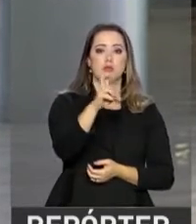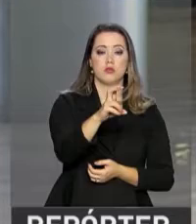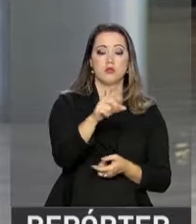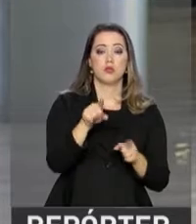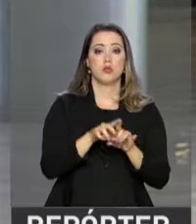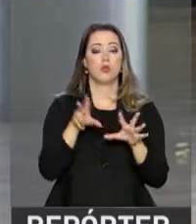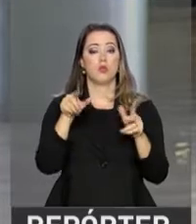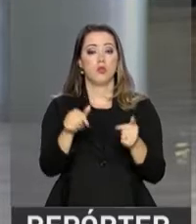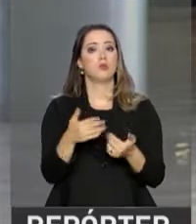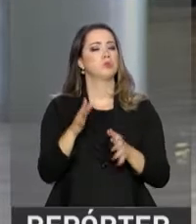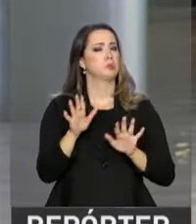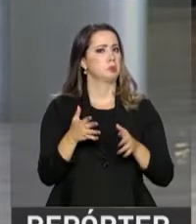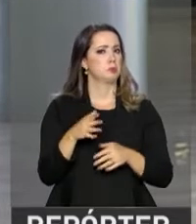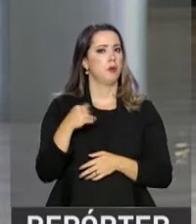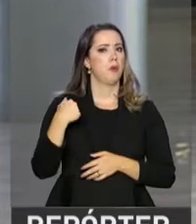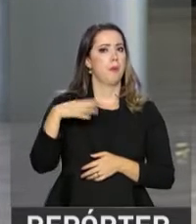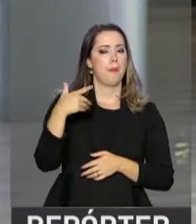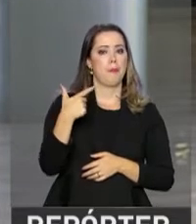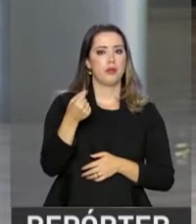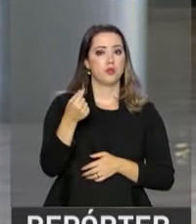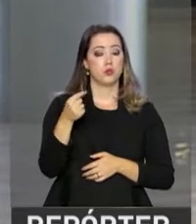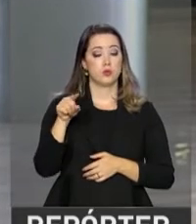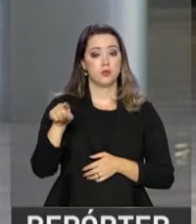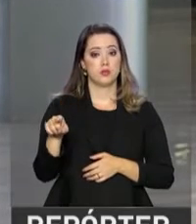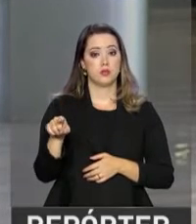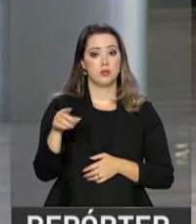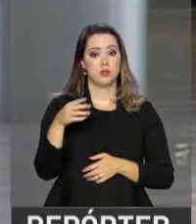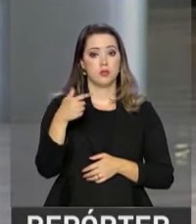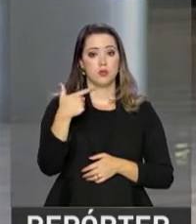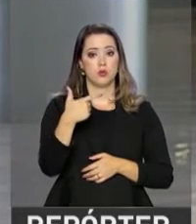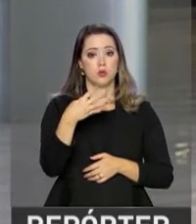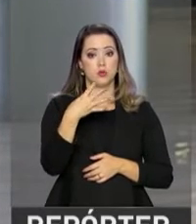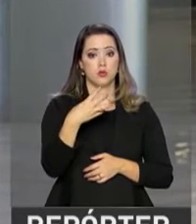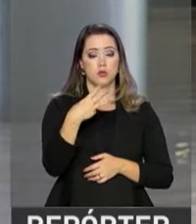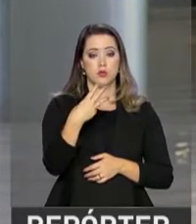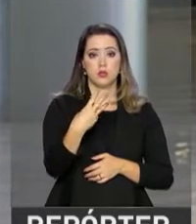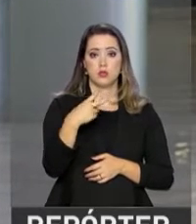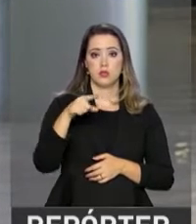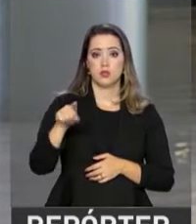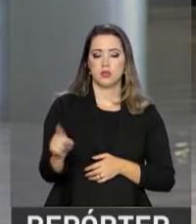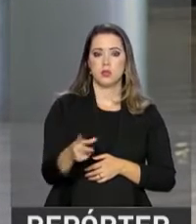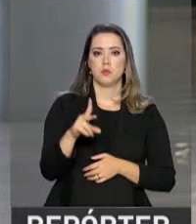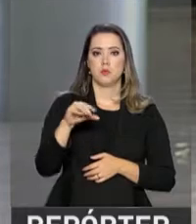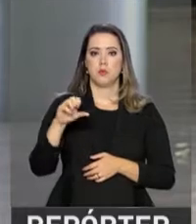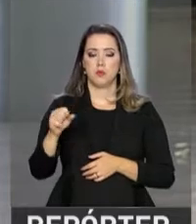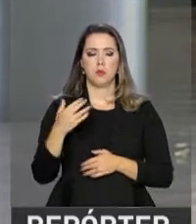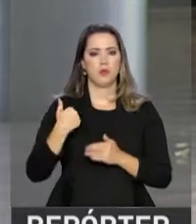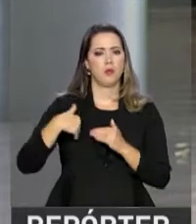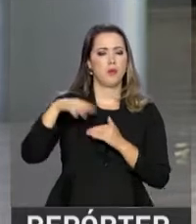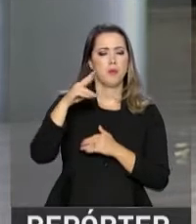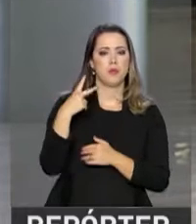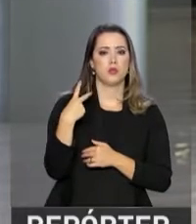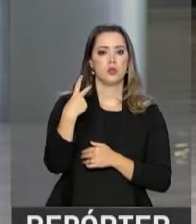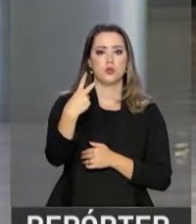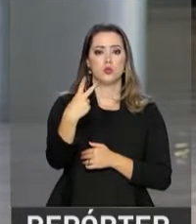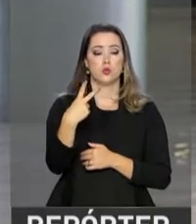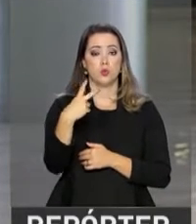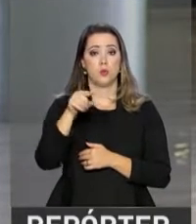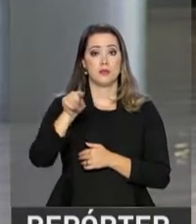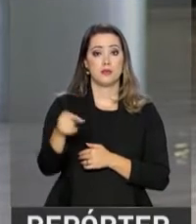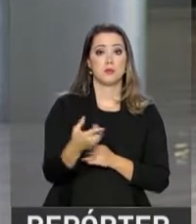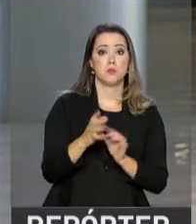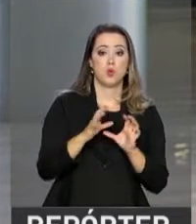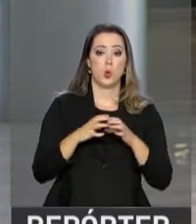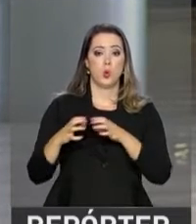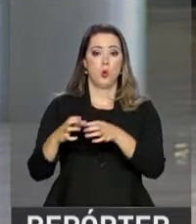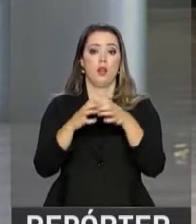Ao todo, serão praticamente mais de 243 mil vagas em mais de 2.900 instituições de ensino